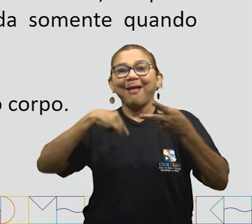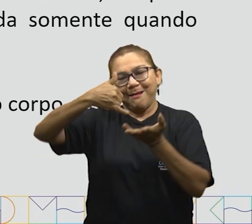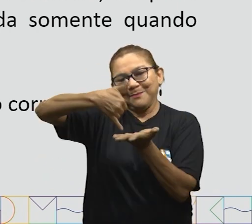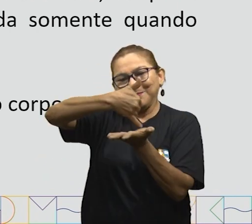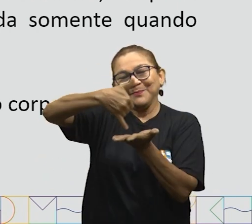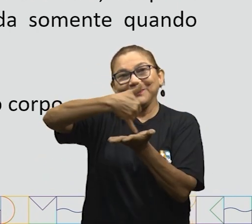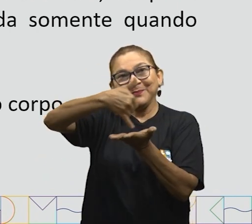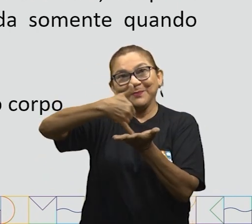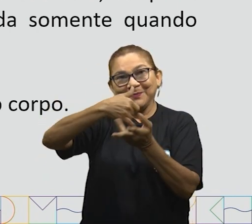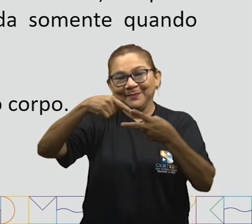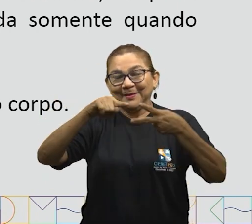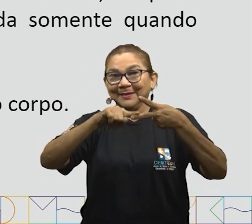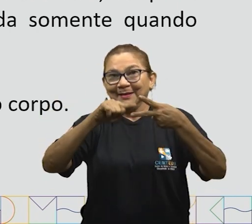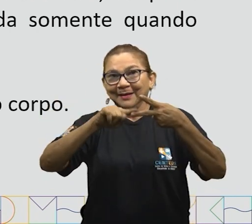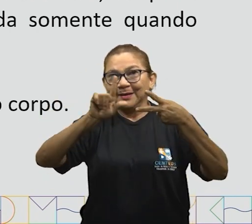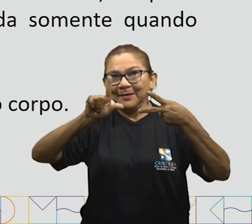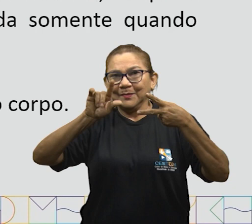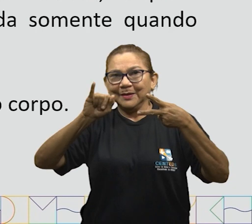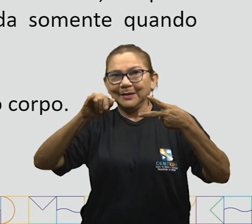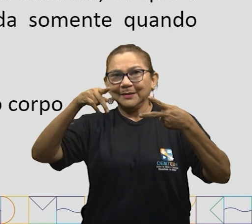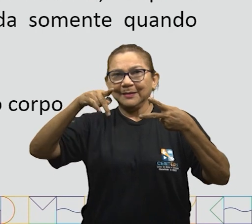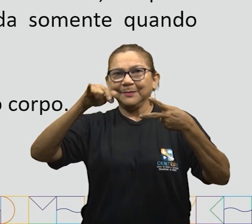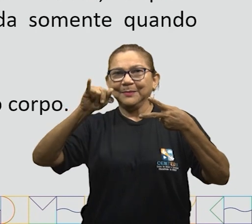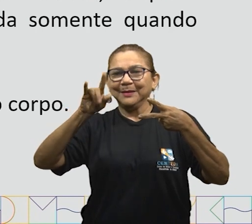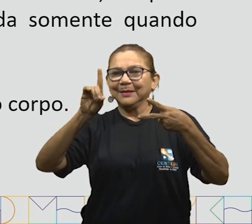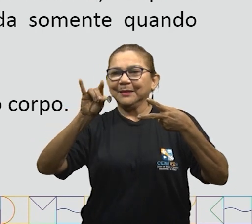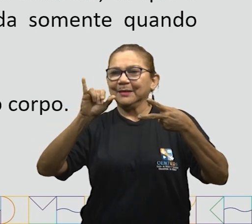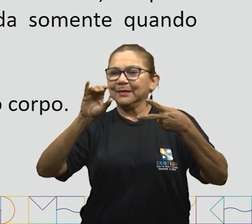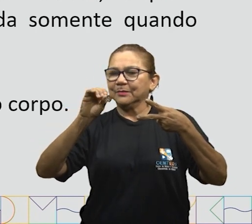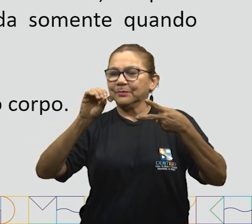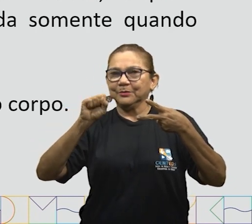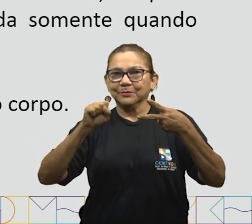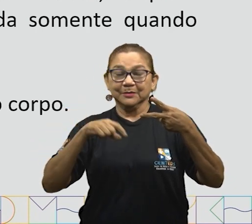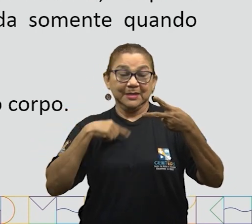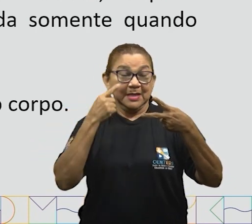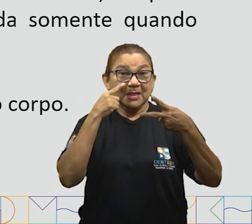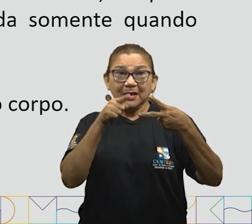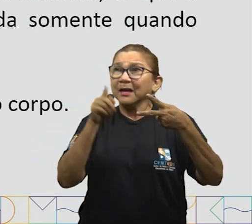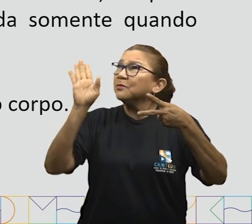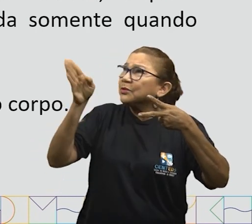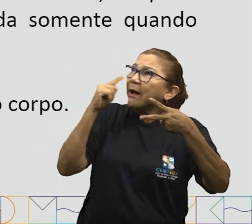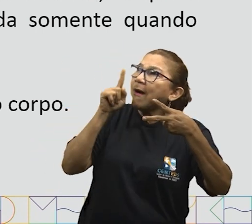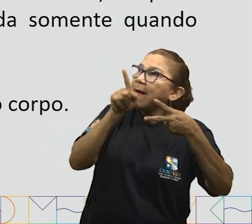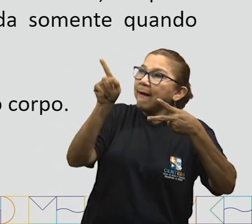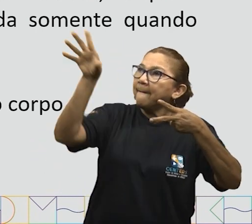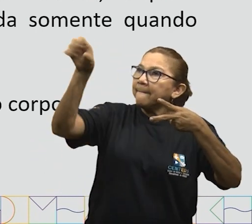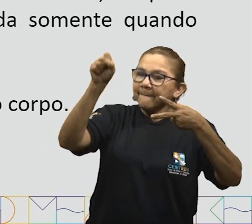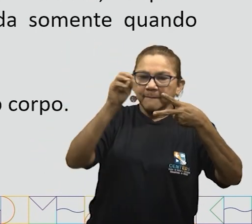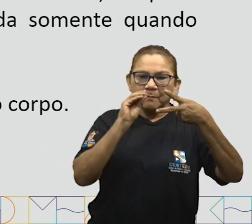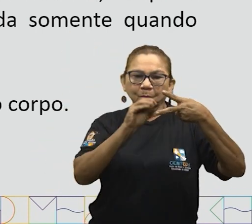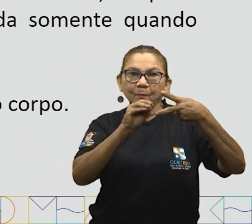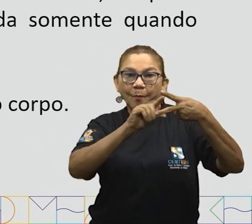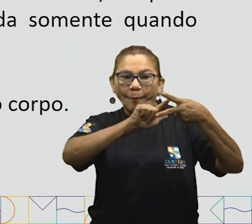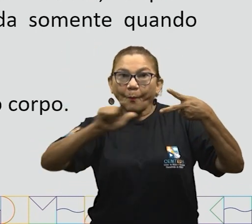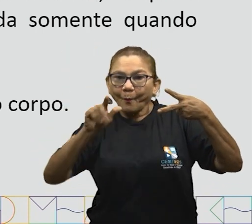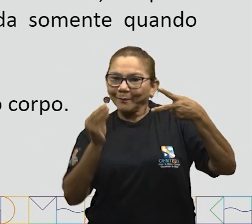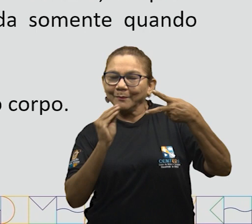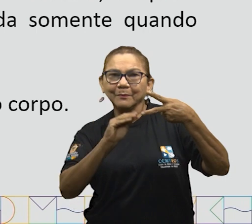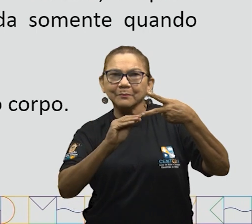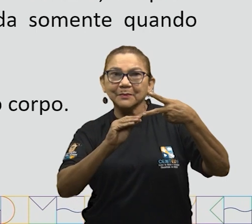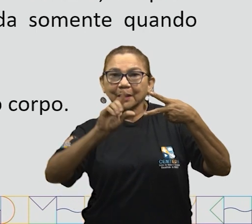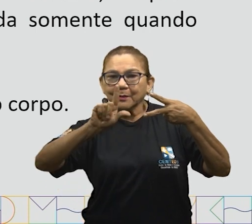lipídios. Então, carboidratos e lipídios são responsáveis, pela produção de energia, são fontes de energia. Só